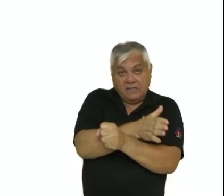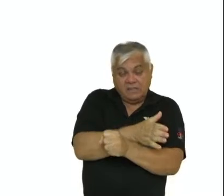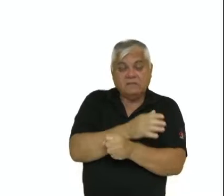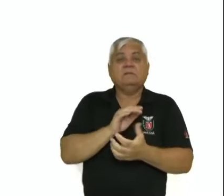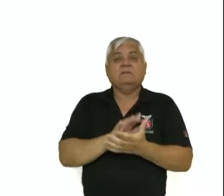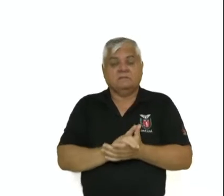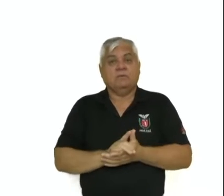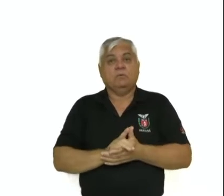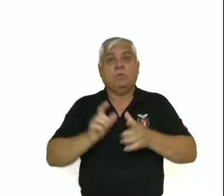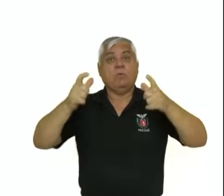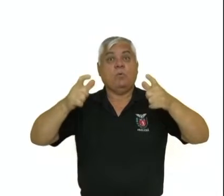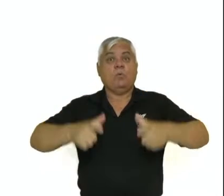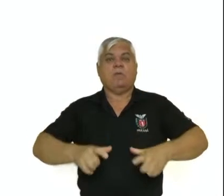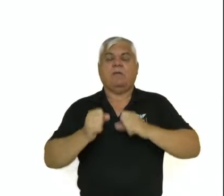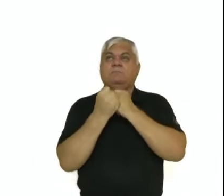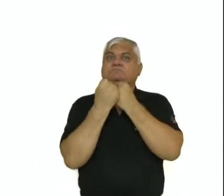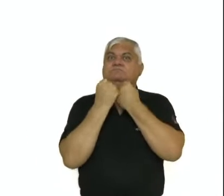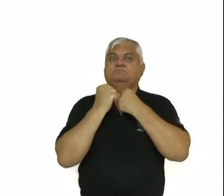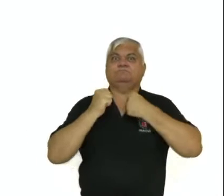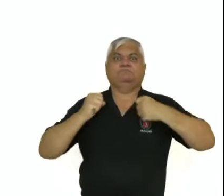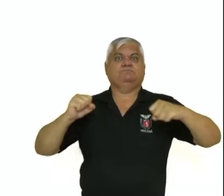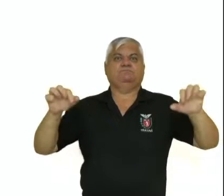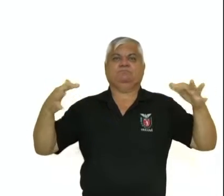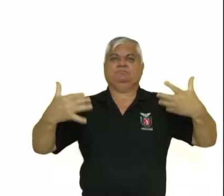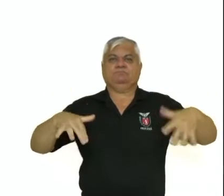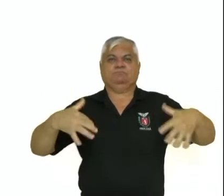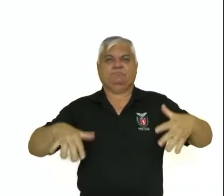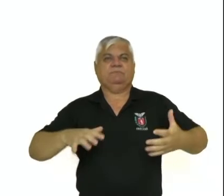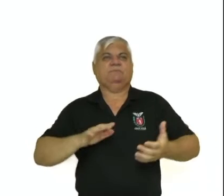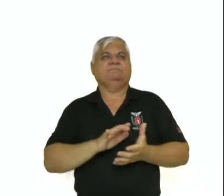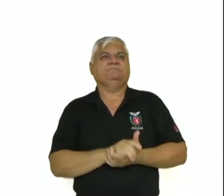um espaço muito grandioso, né?